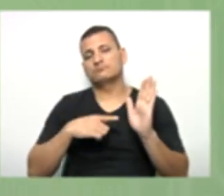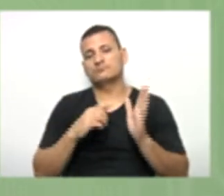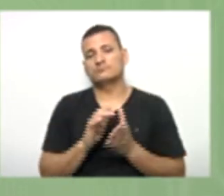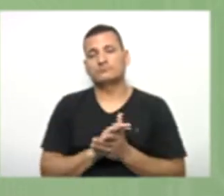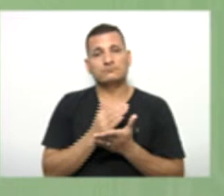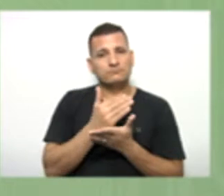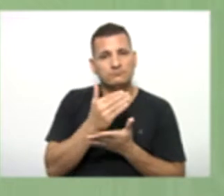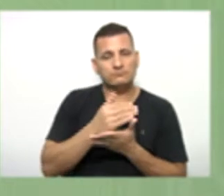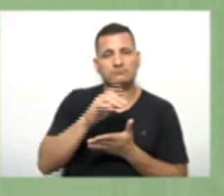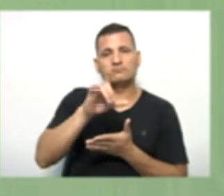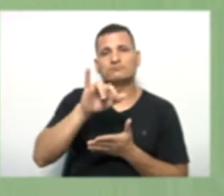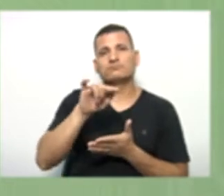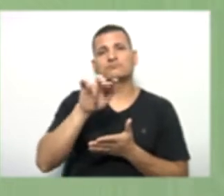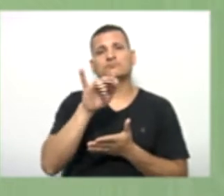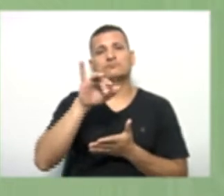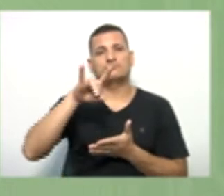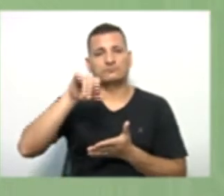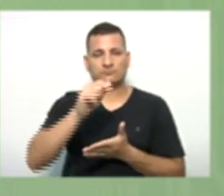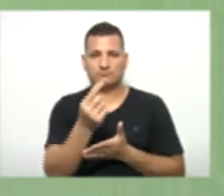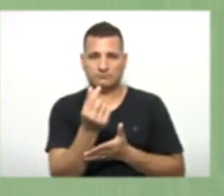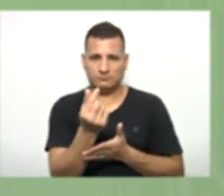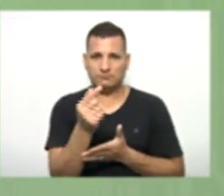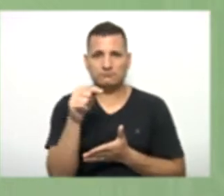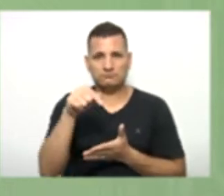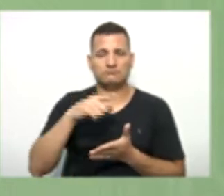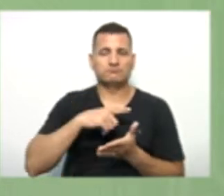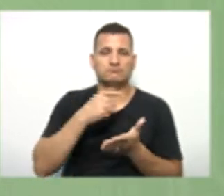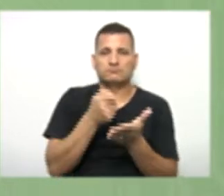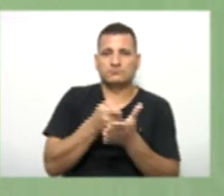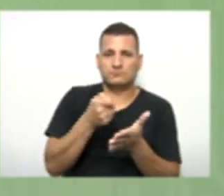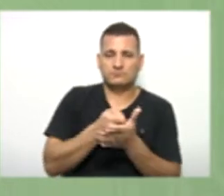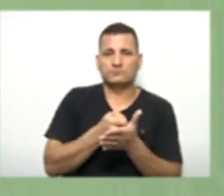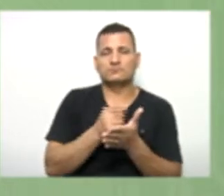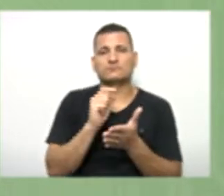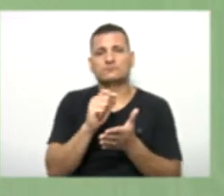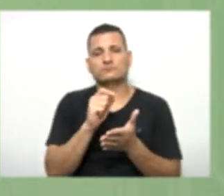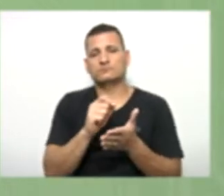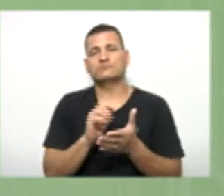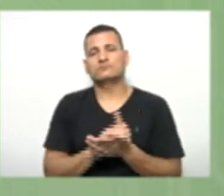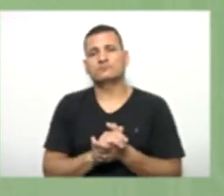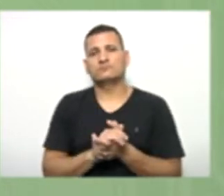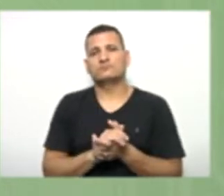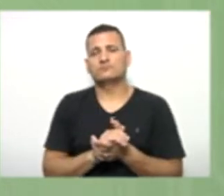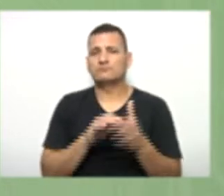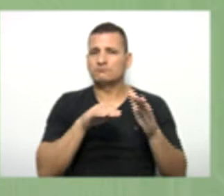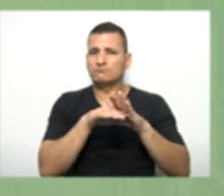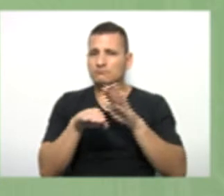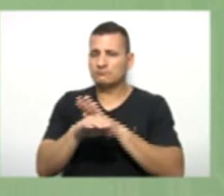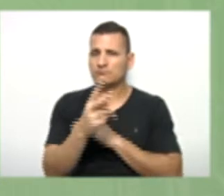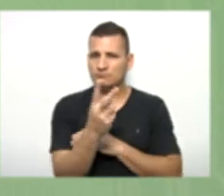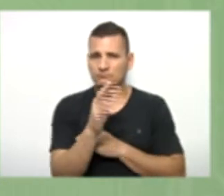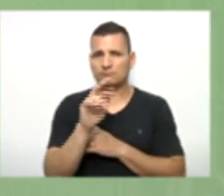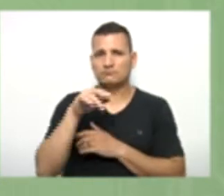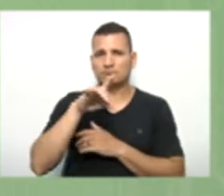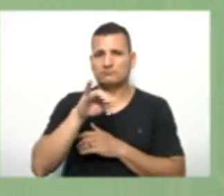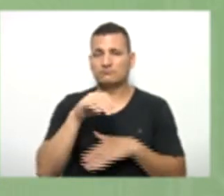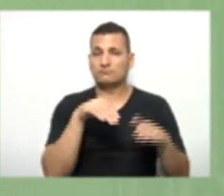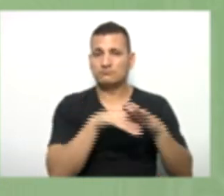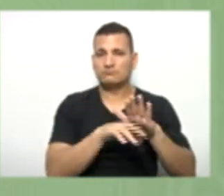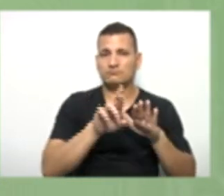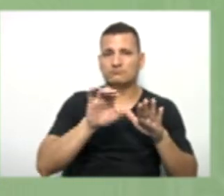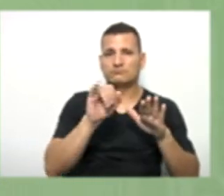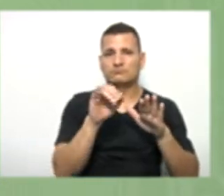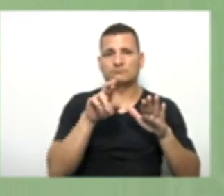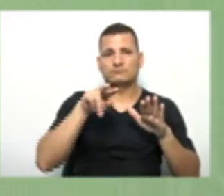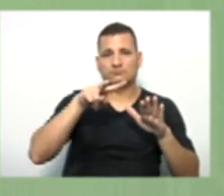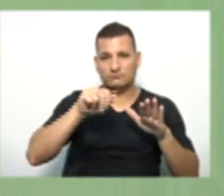líquidas do exercício das cooperativas, estão obrigadas a constituir no mínimo 2 fundos, o Fundo de Reserva Legal